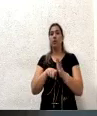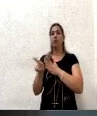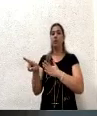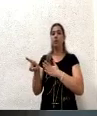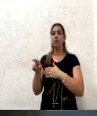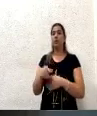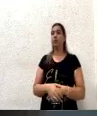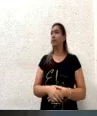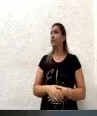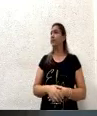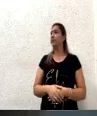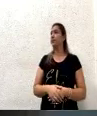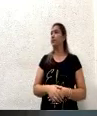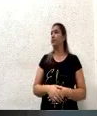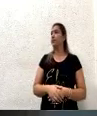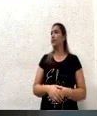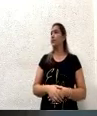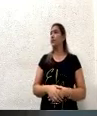Presidente.